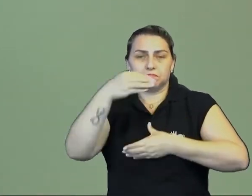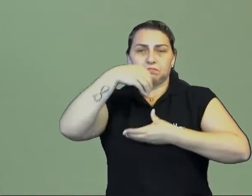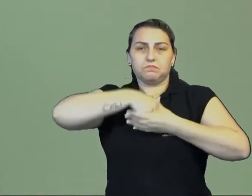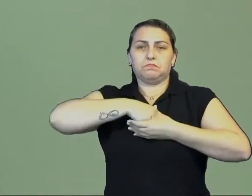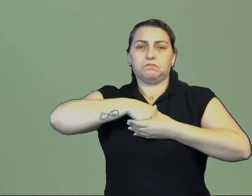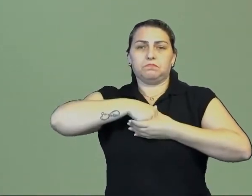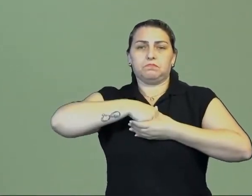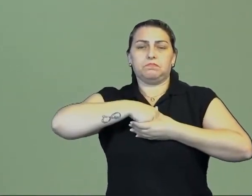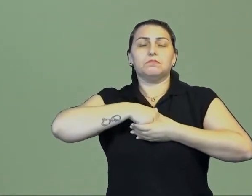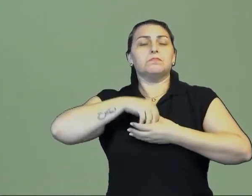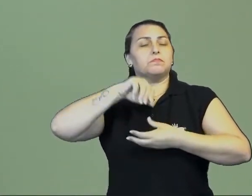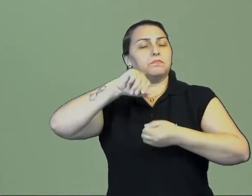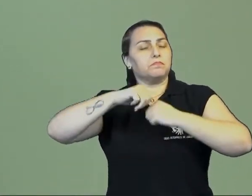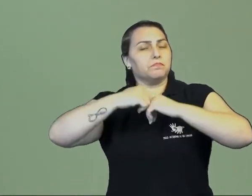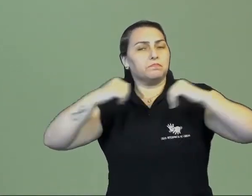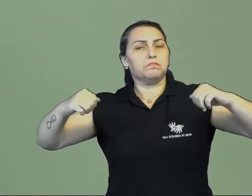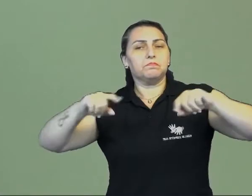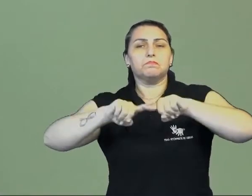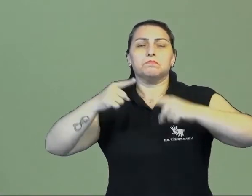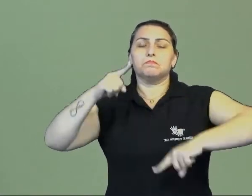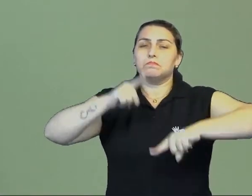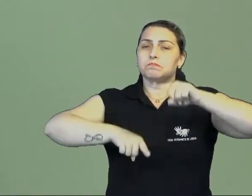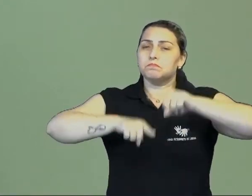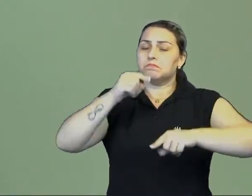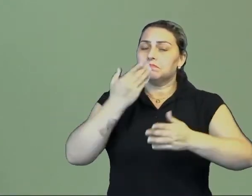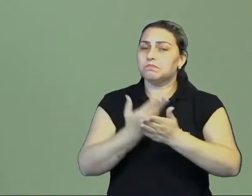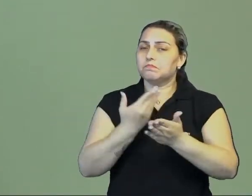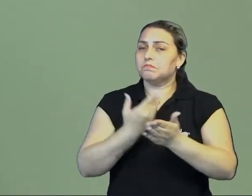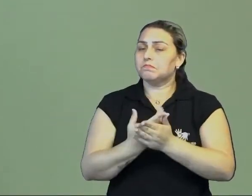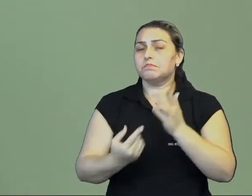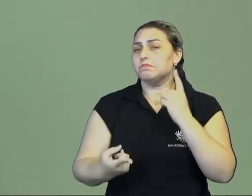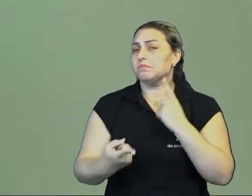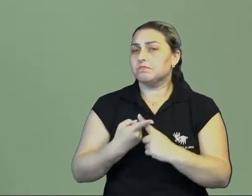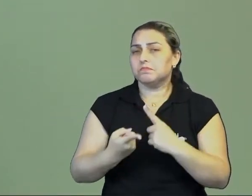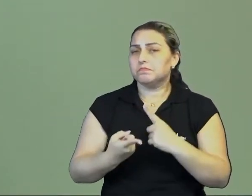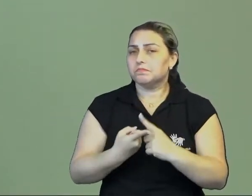divisão. Mas o objeto em si, por